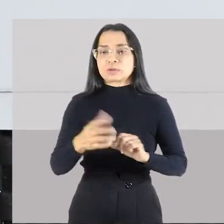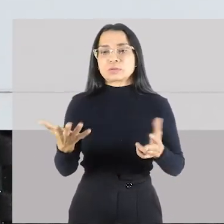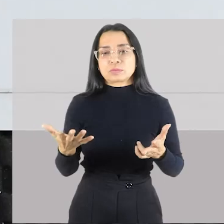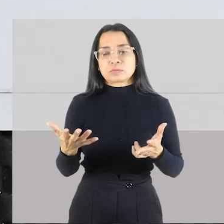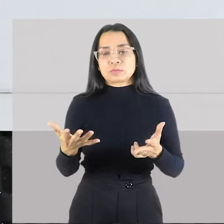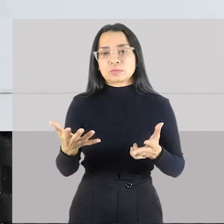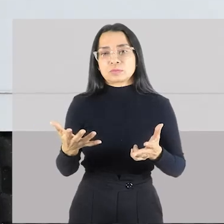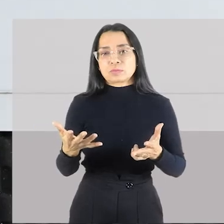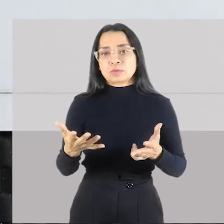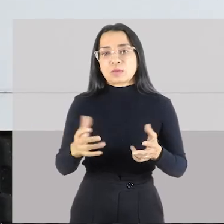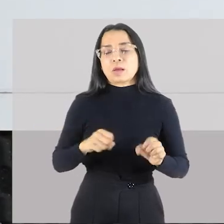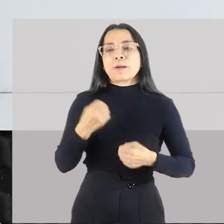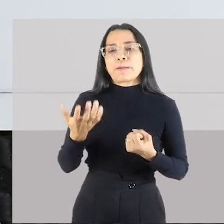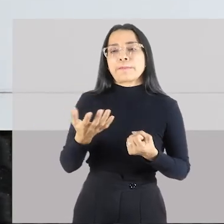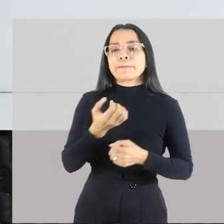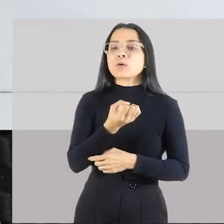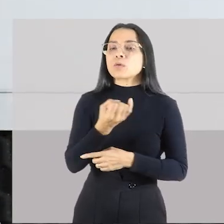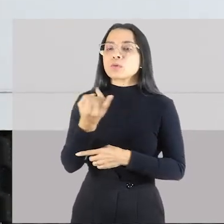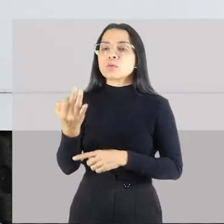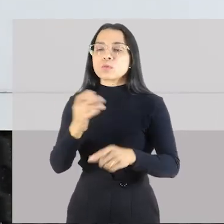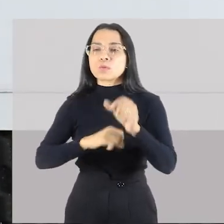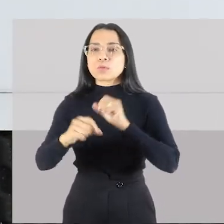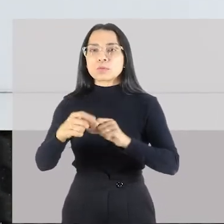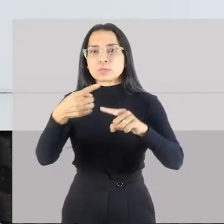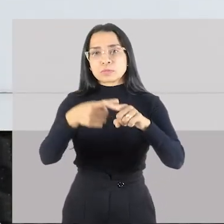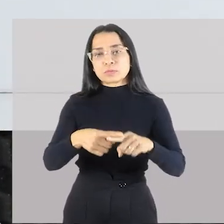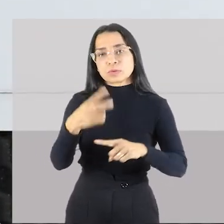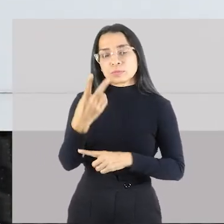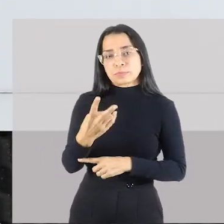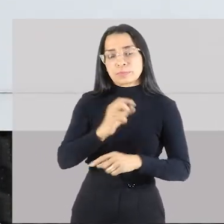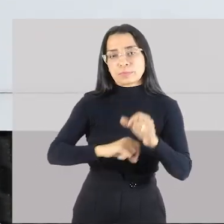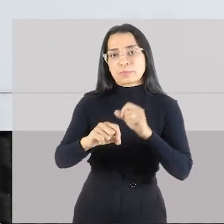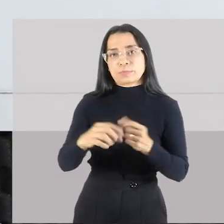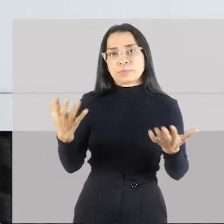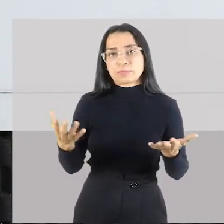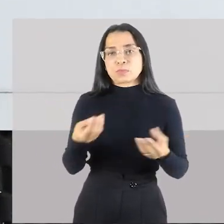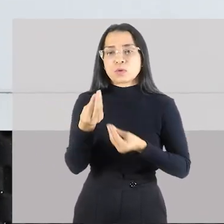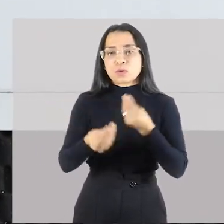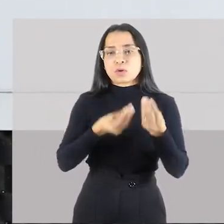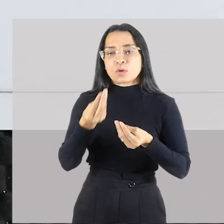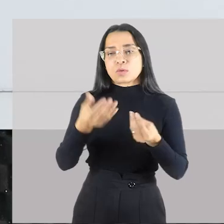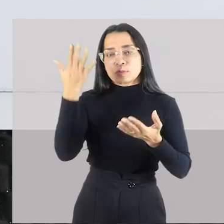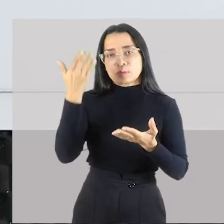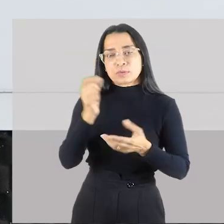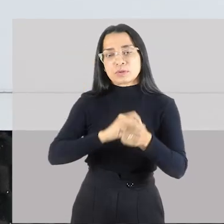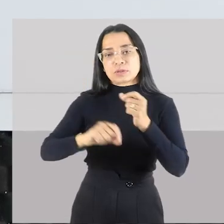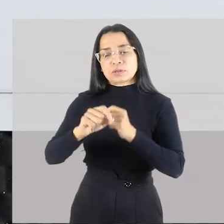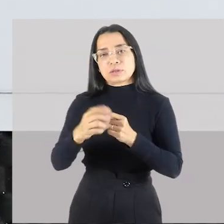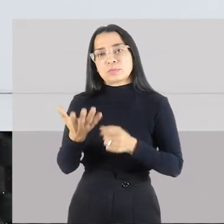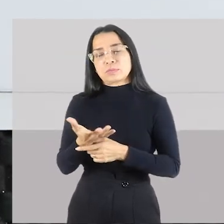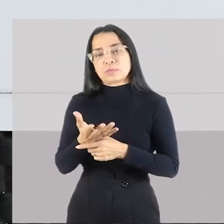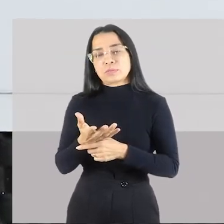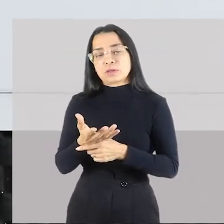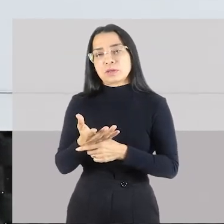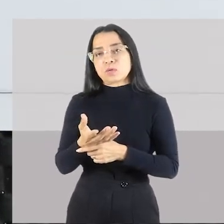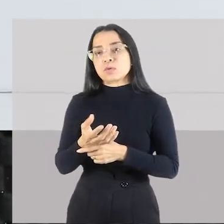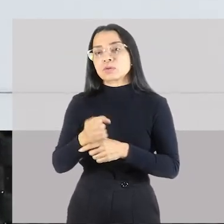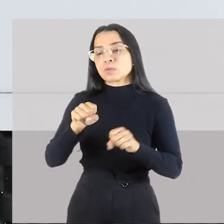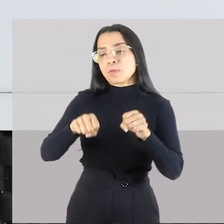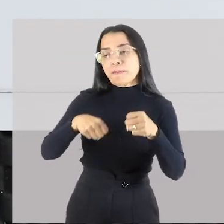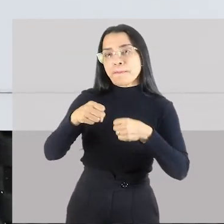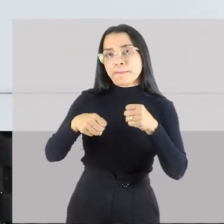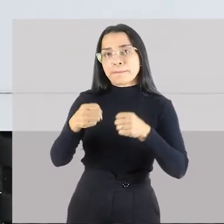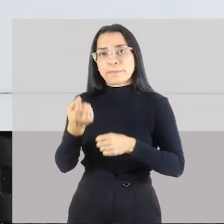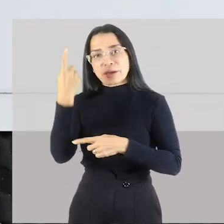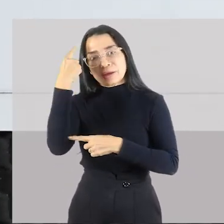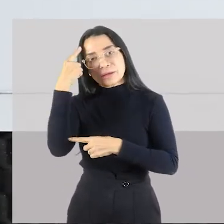galinha, eu tenho que pegar a quantidade de galinhas e multiplicar por 2. Assim como, para saber a quantidade de pés de cavalo, eu tenho que pegar